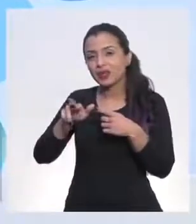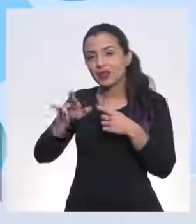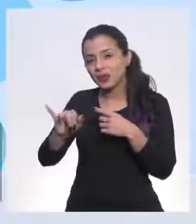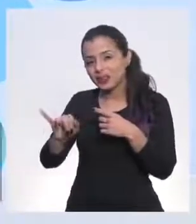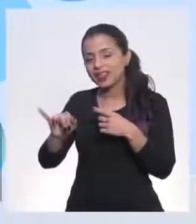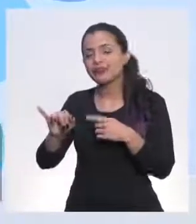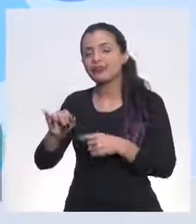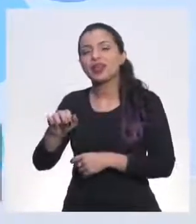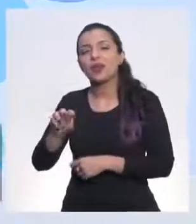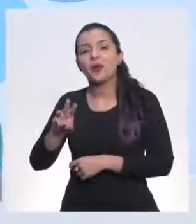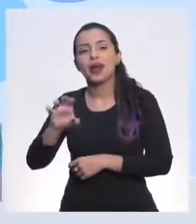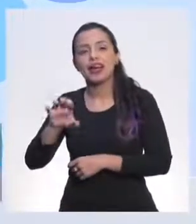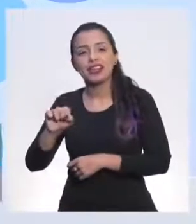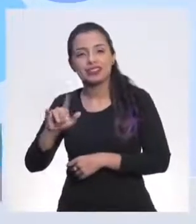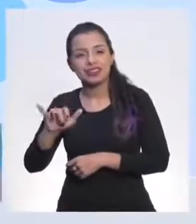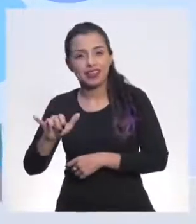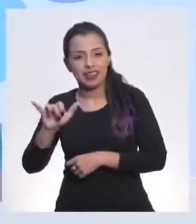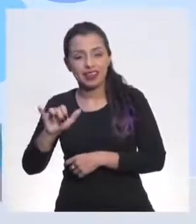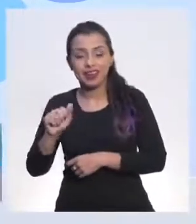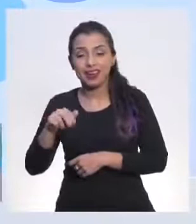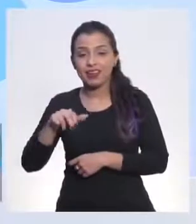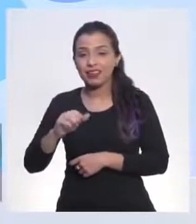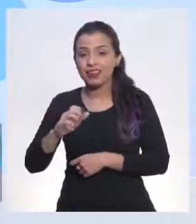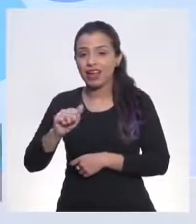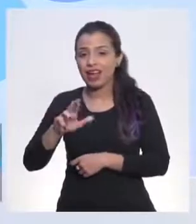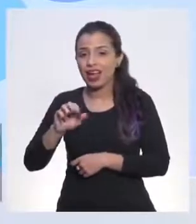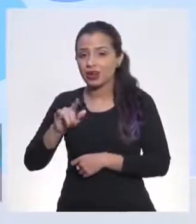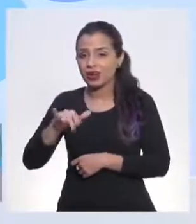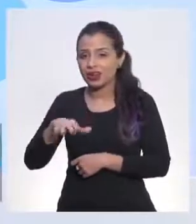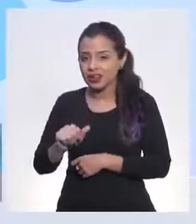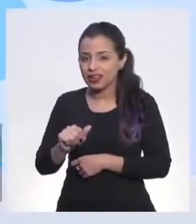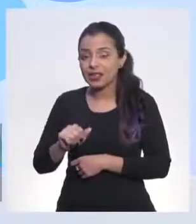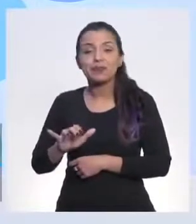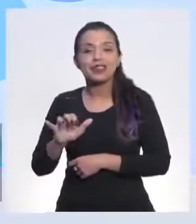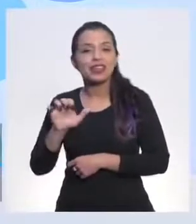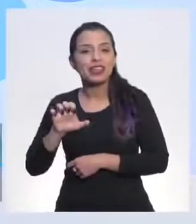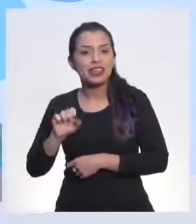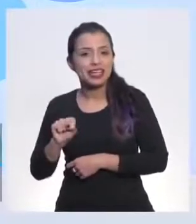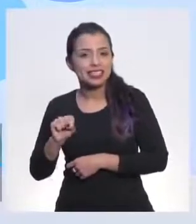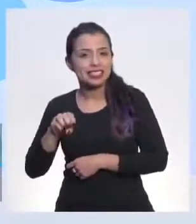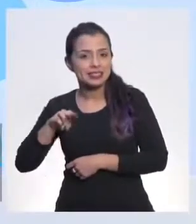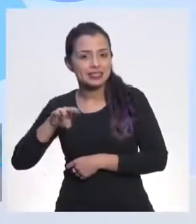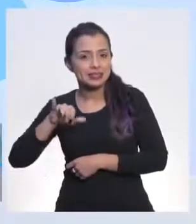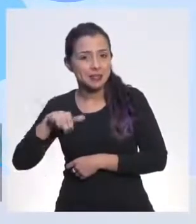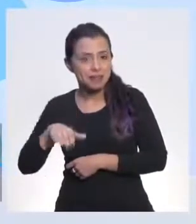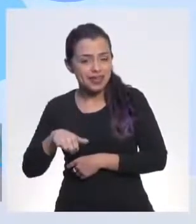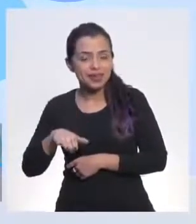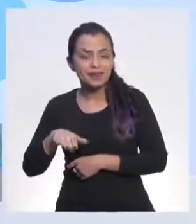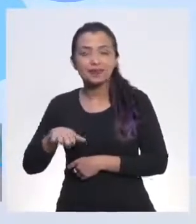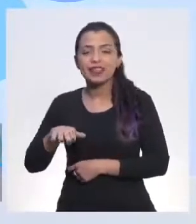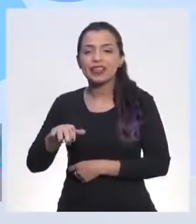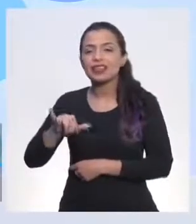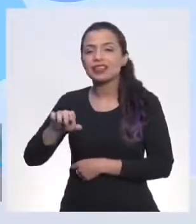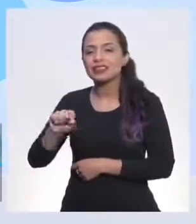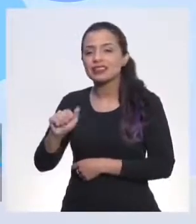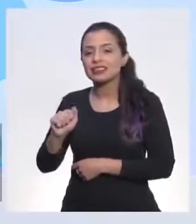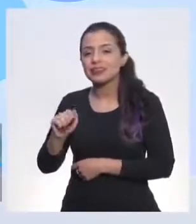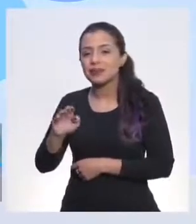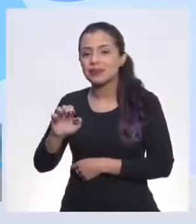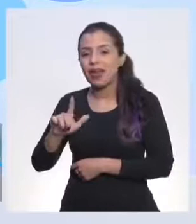Wesley, Ana Carolina, Yasmin de Souza, quem mais? Isabela Costa,